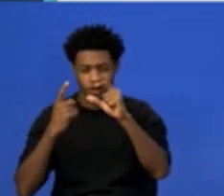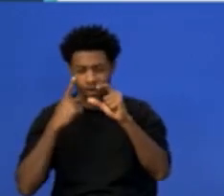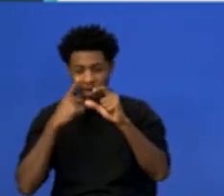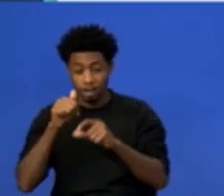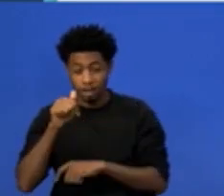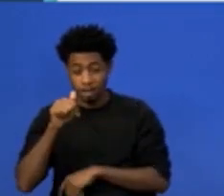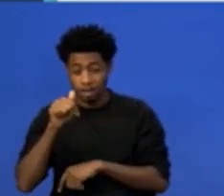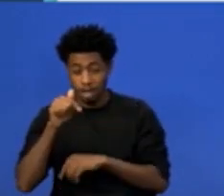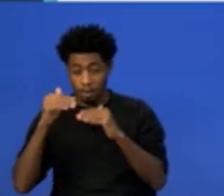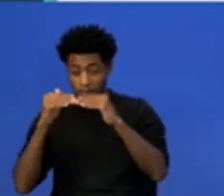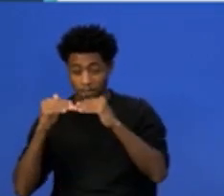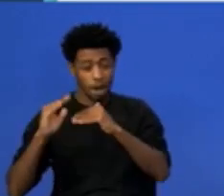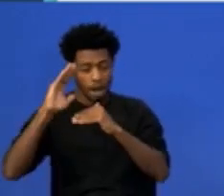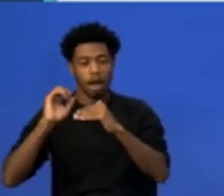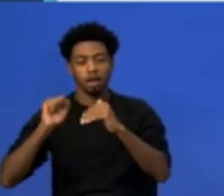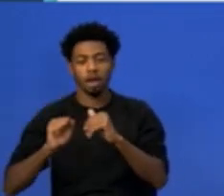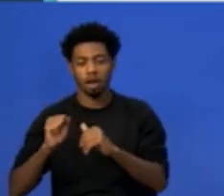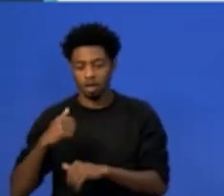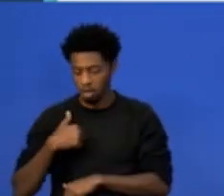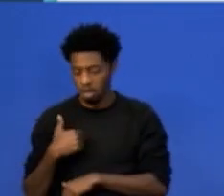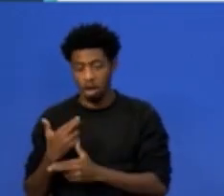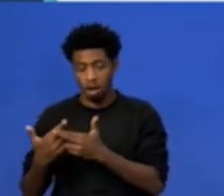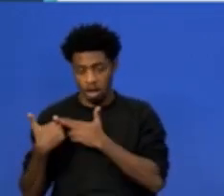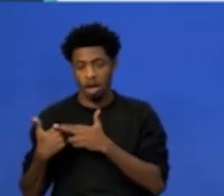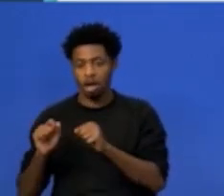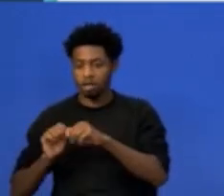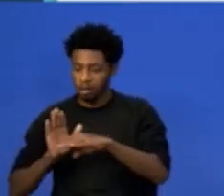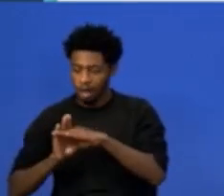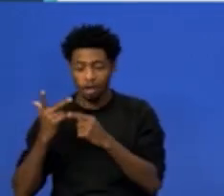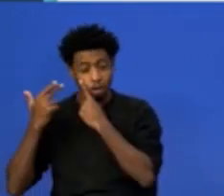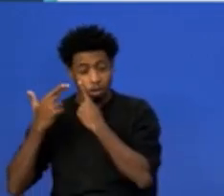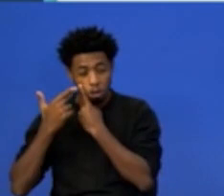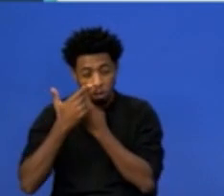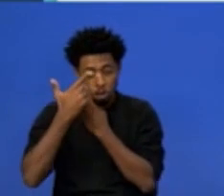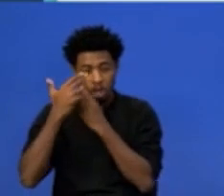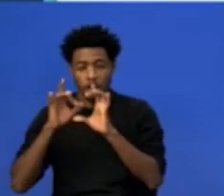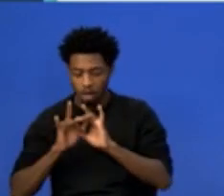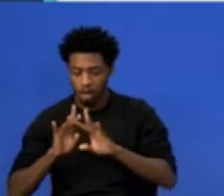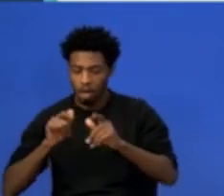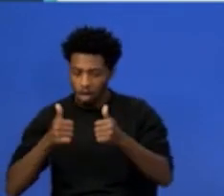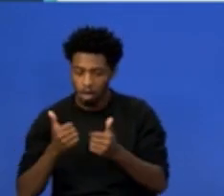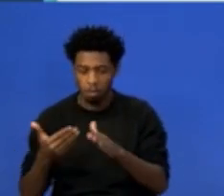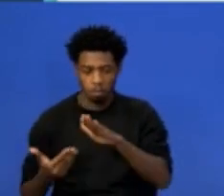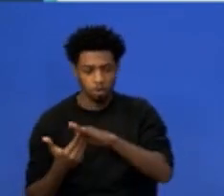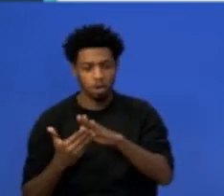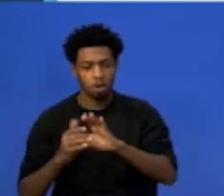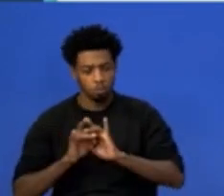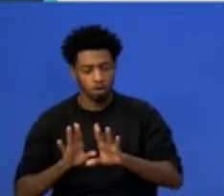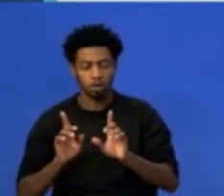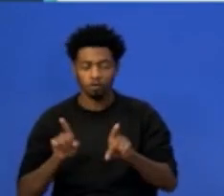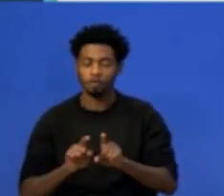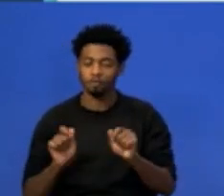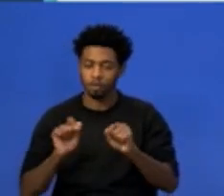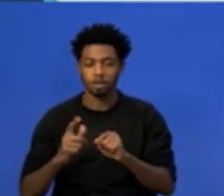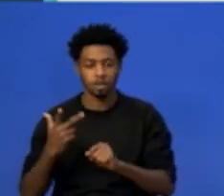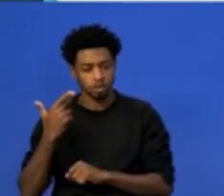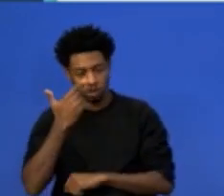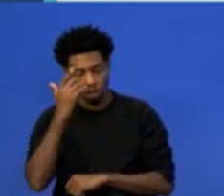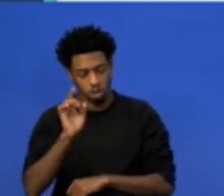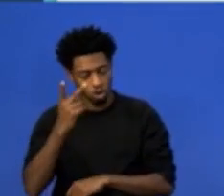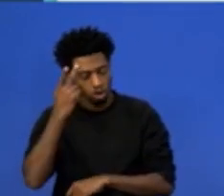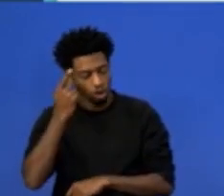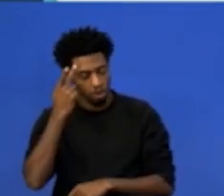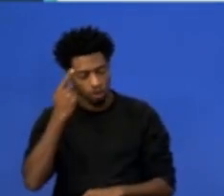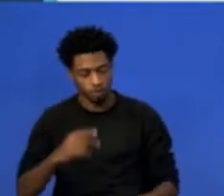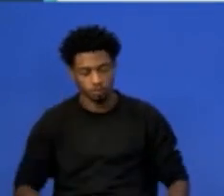7, está garantido, está assegurado pelo plano de saúde para que possa sim realizar a cirurgia.